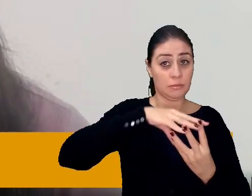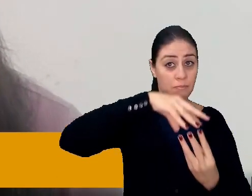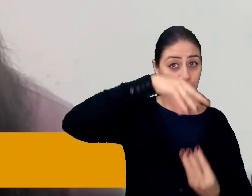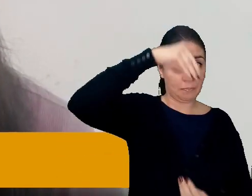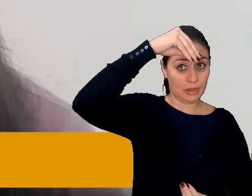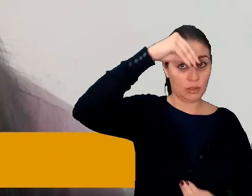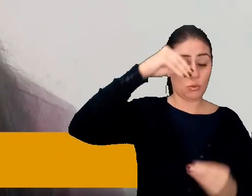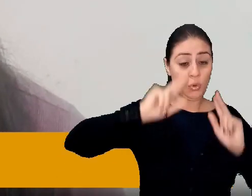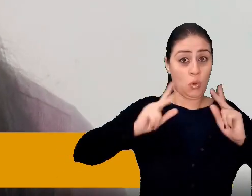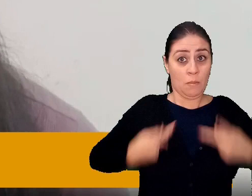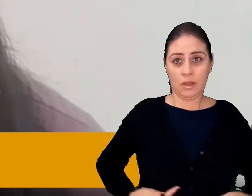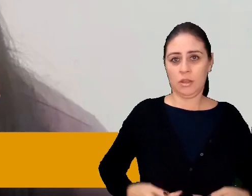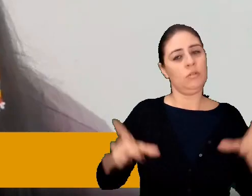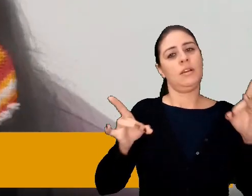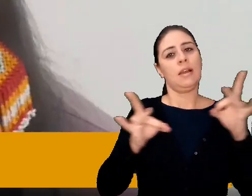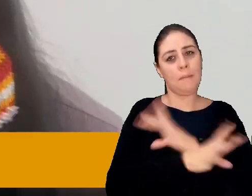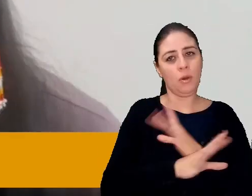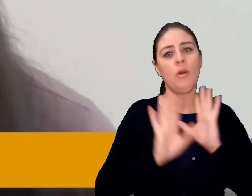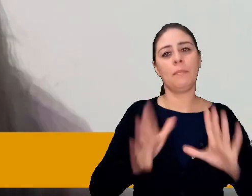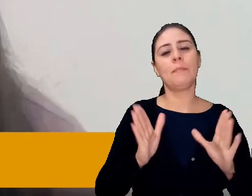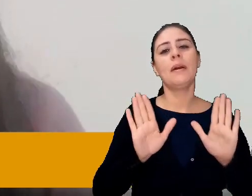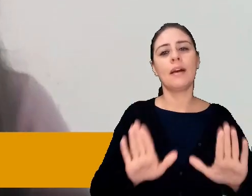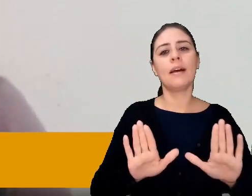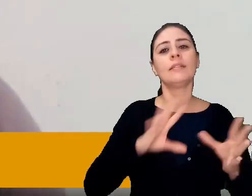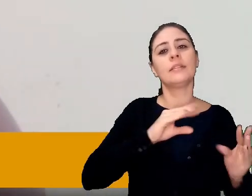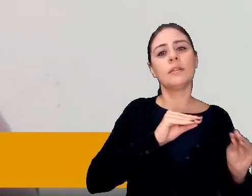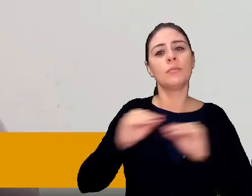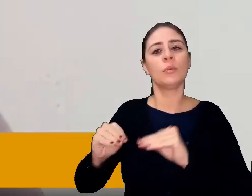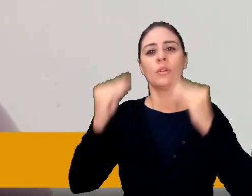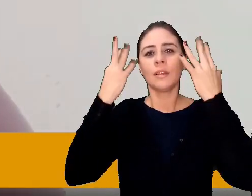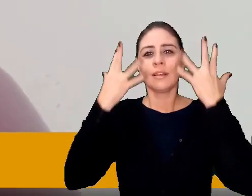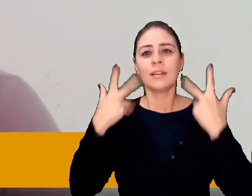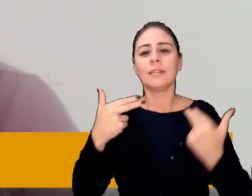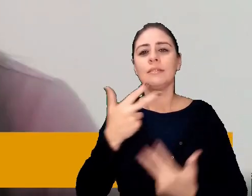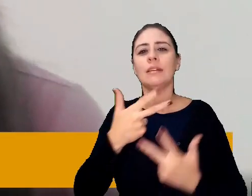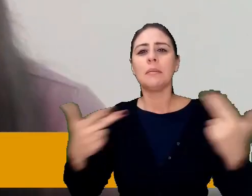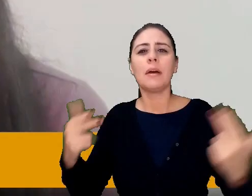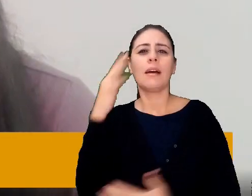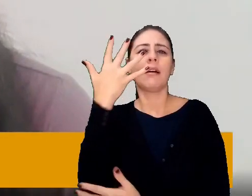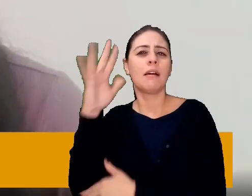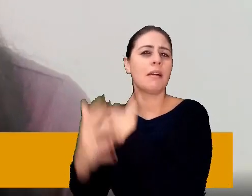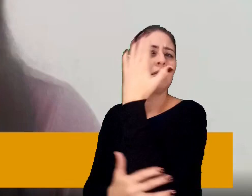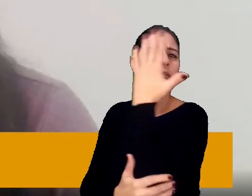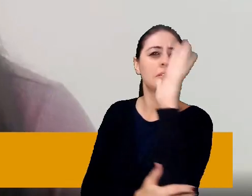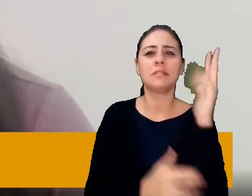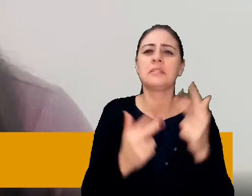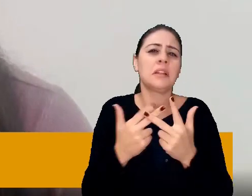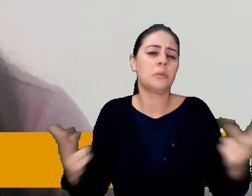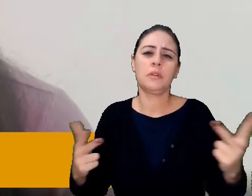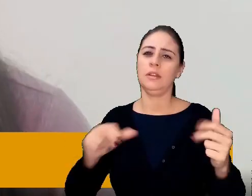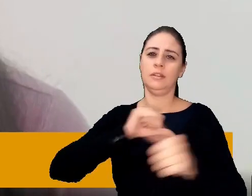viver na natureza, vai virar um encantado e vai estar conosco do mesmo jeito, né? Mas num